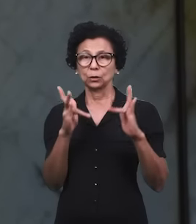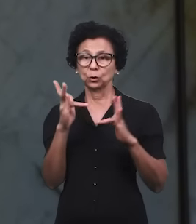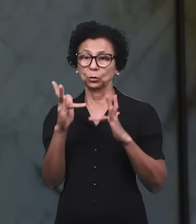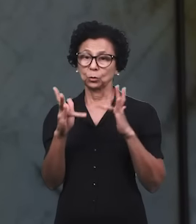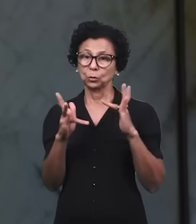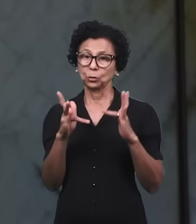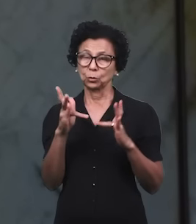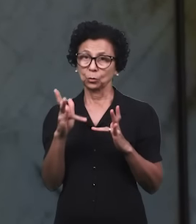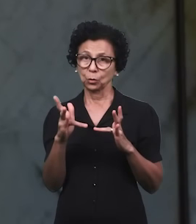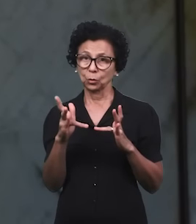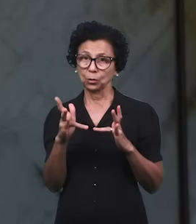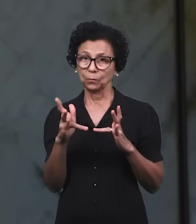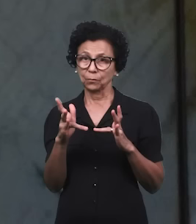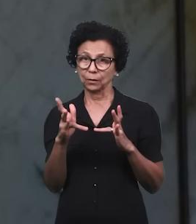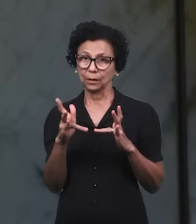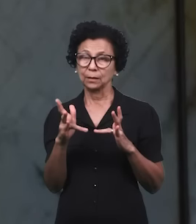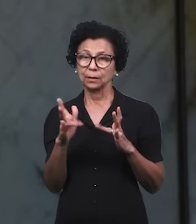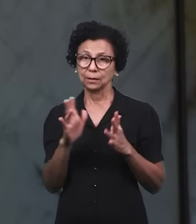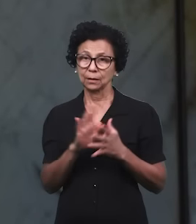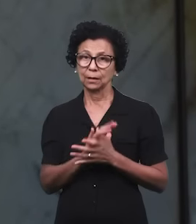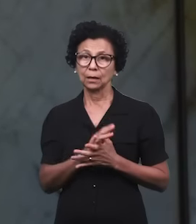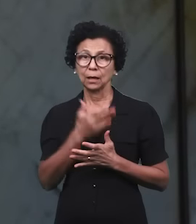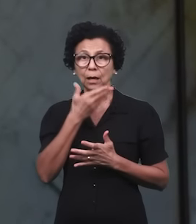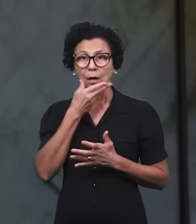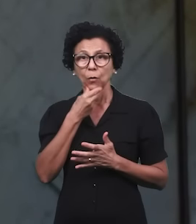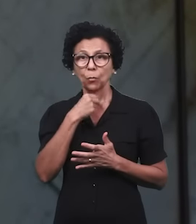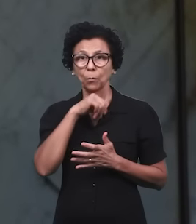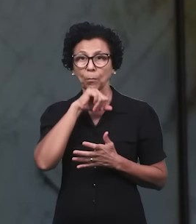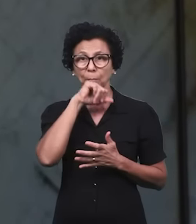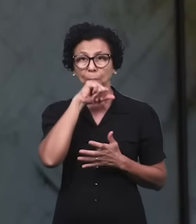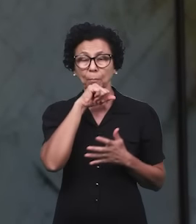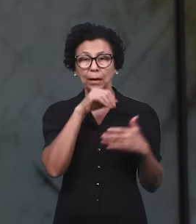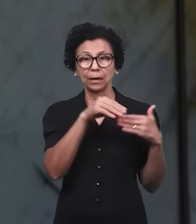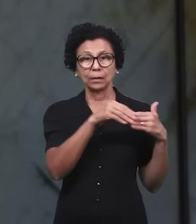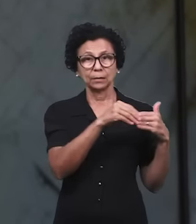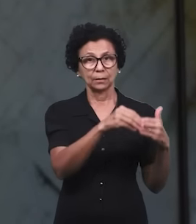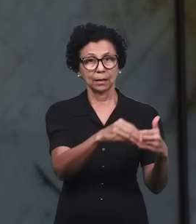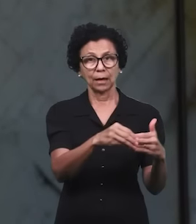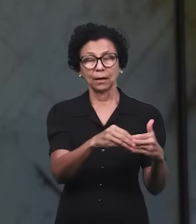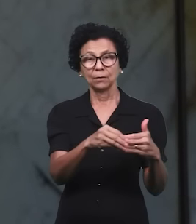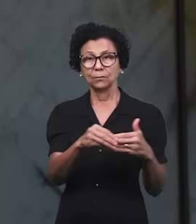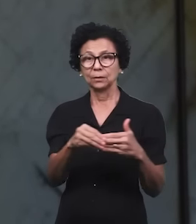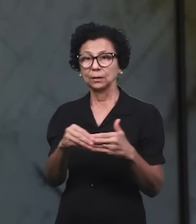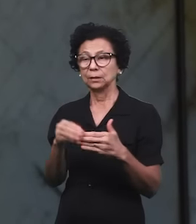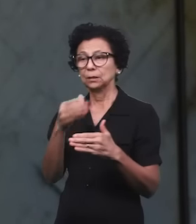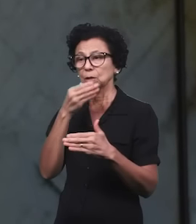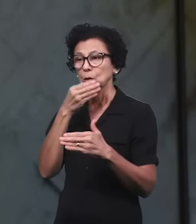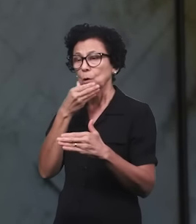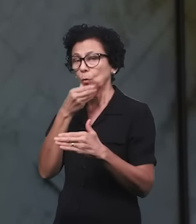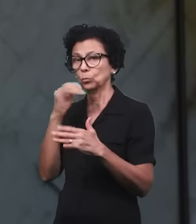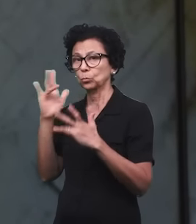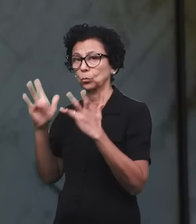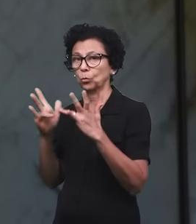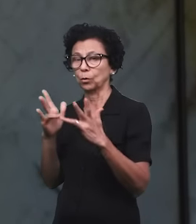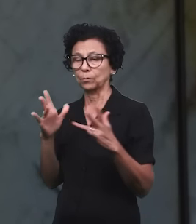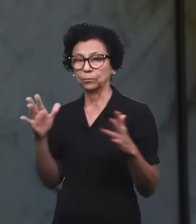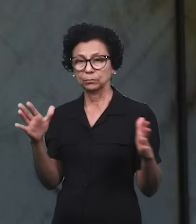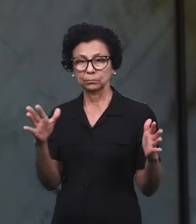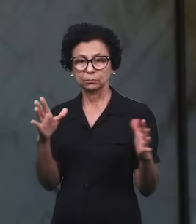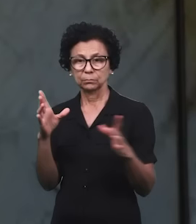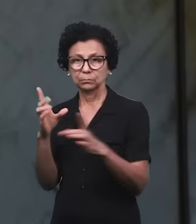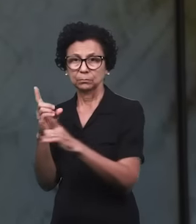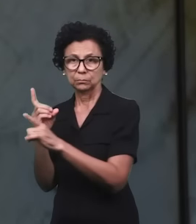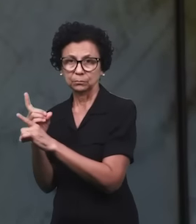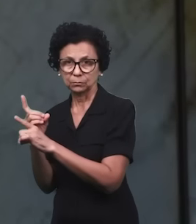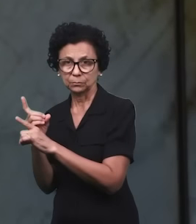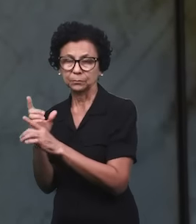sendo levada pelo seu pai até o noivo. Então, nós temos aqui uma grande figura. Por